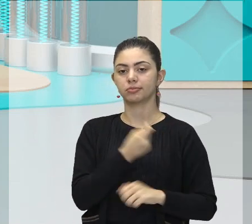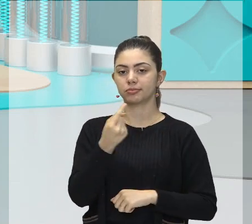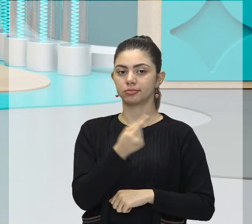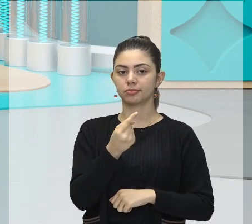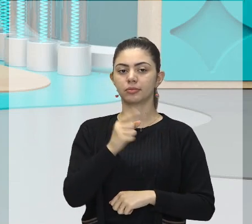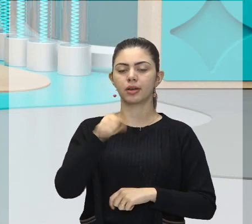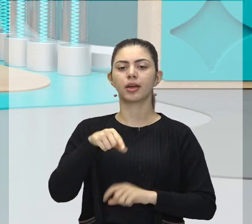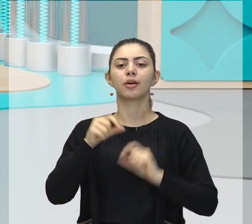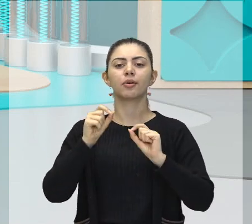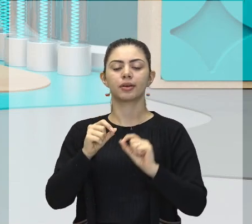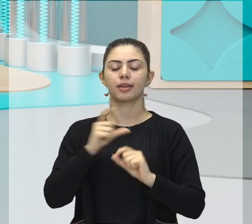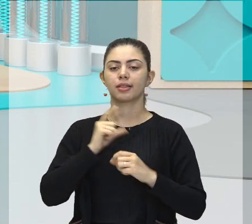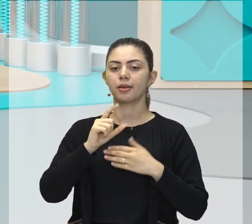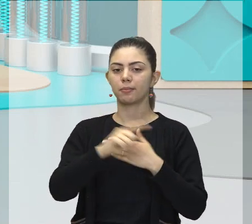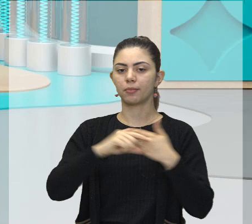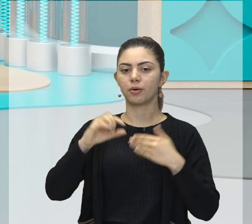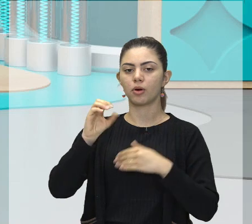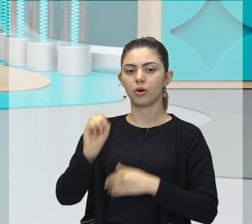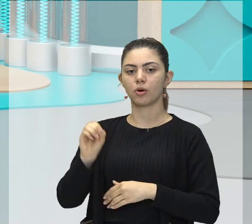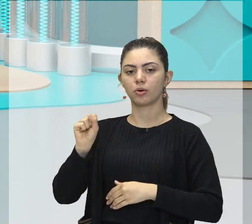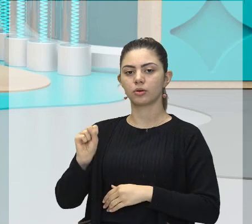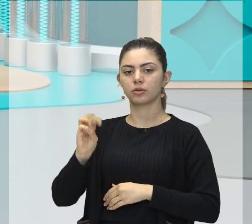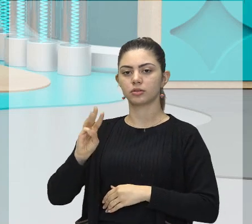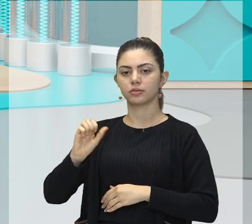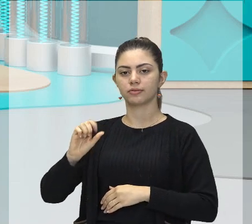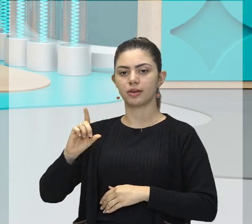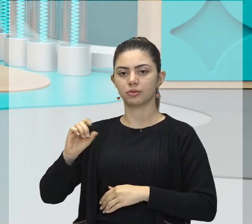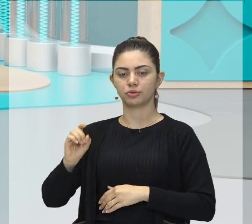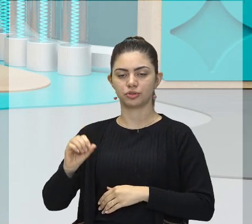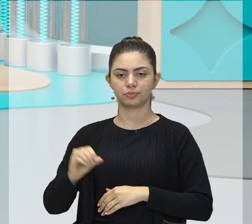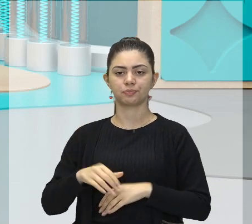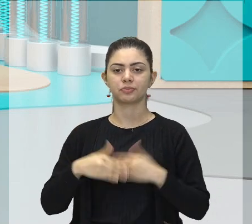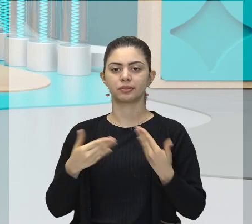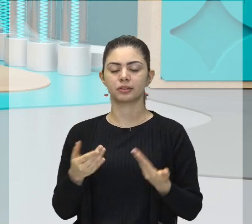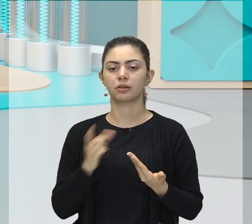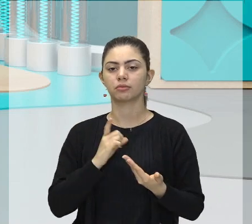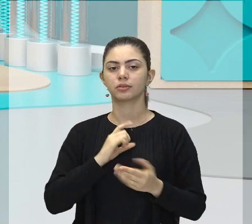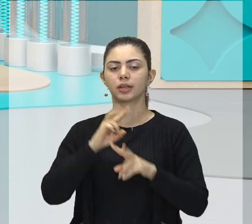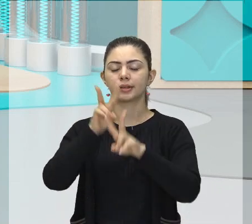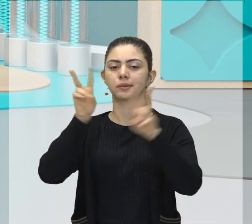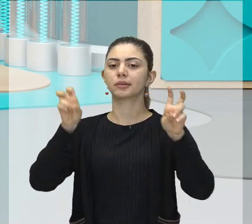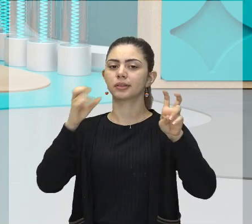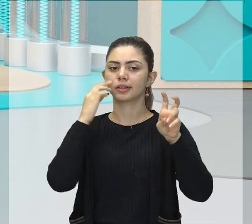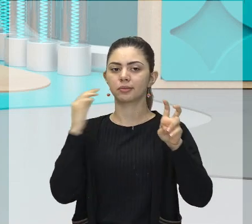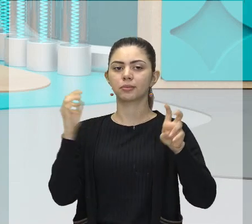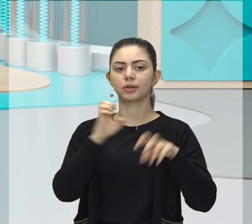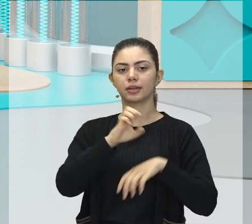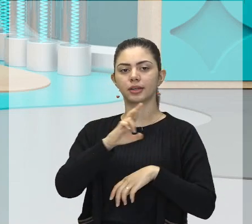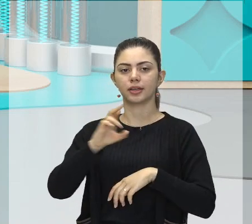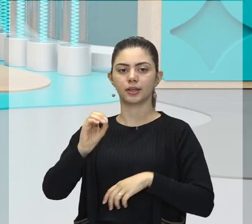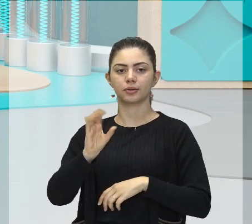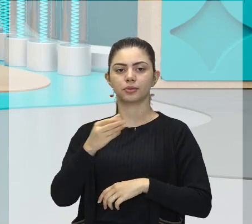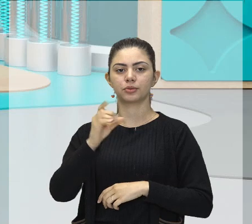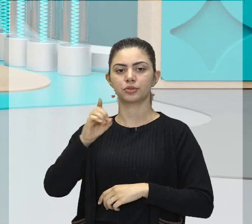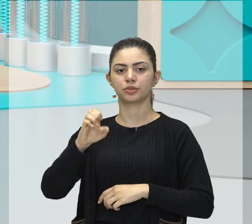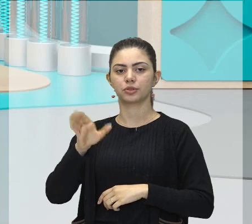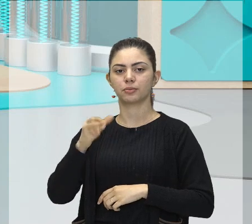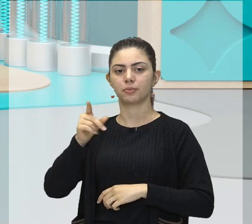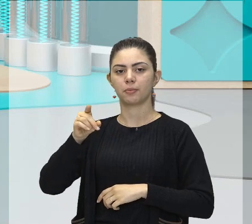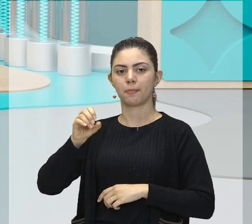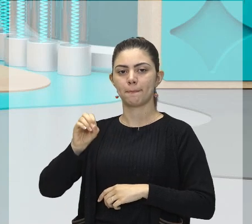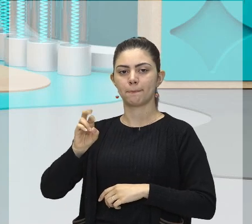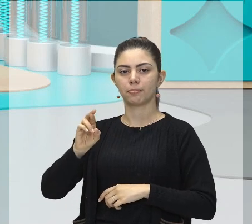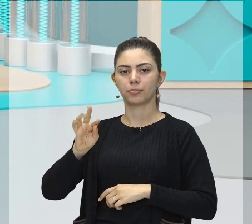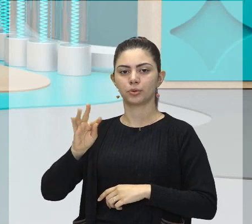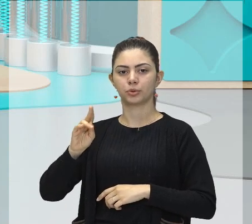do poeta Oswald de Andrade, que tem por título Erro de Português. Acompanhe